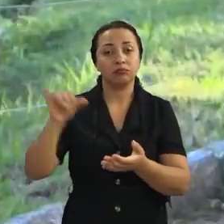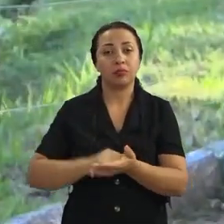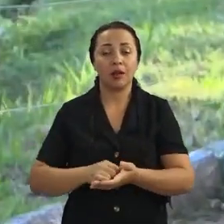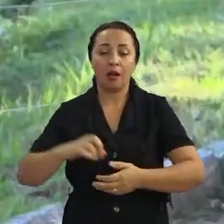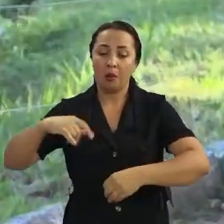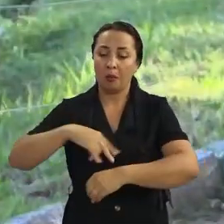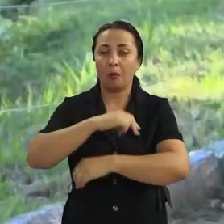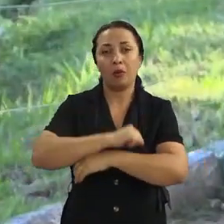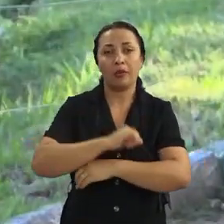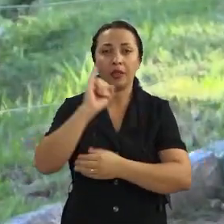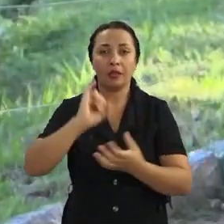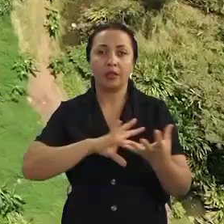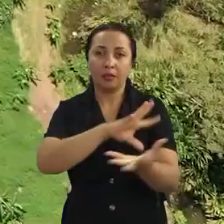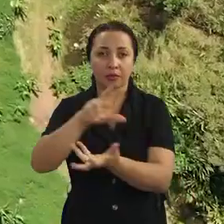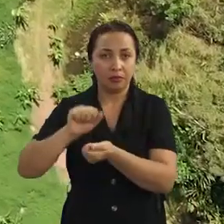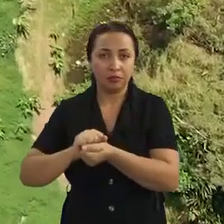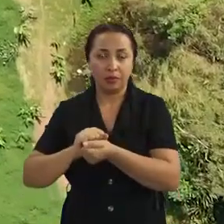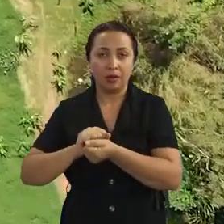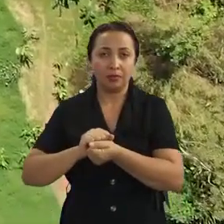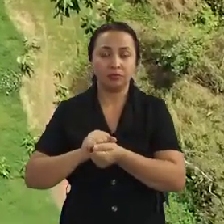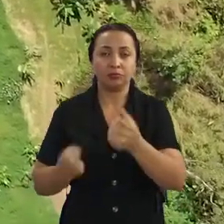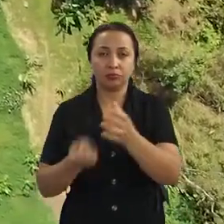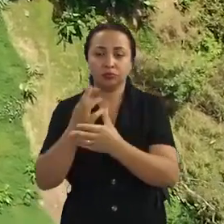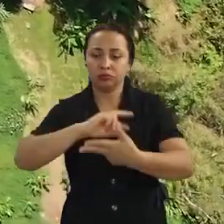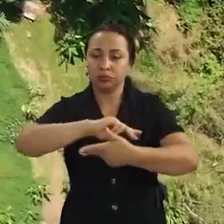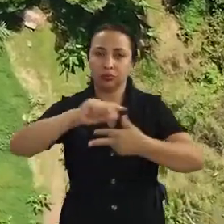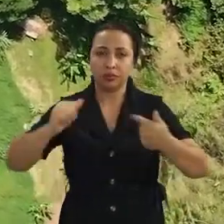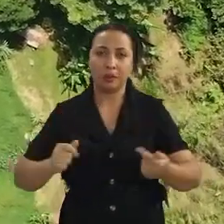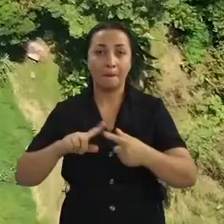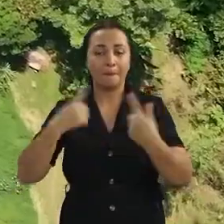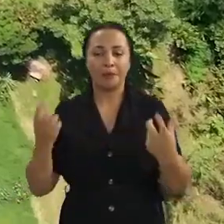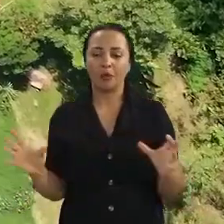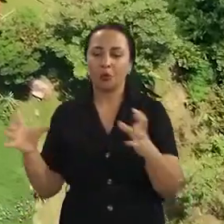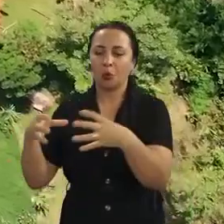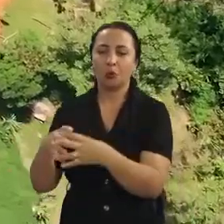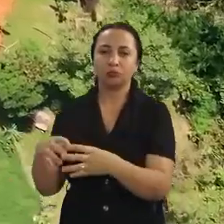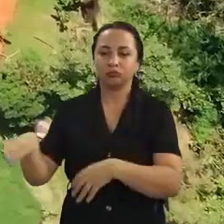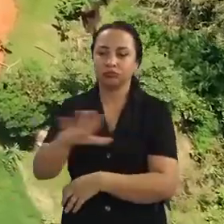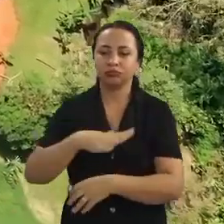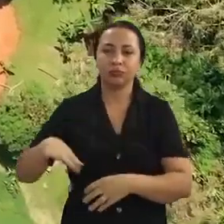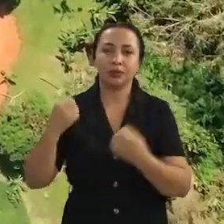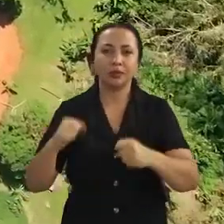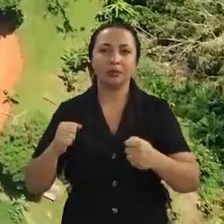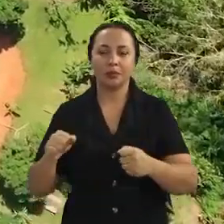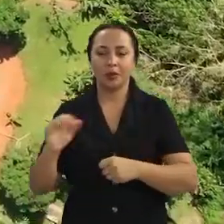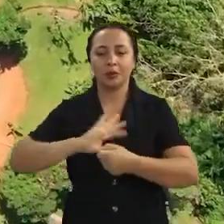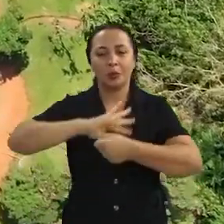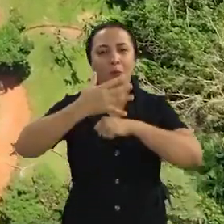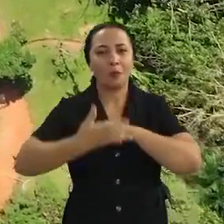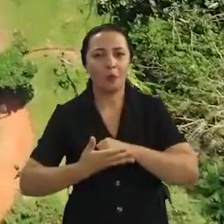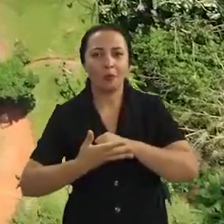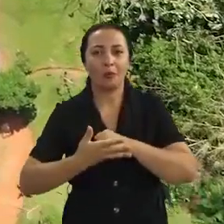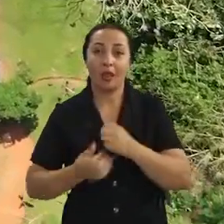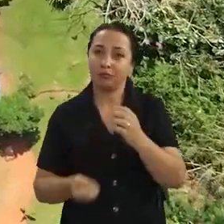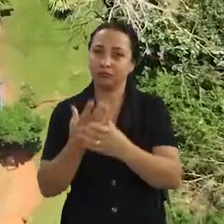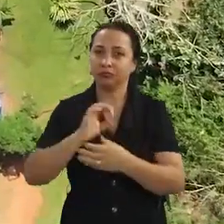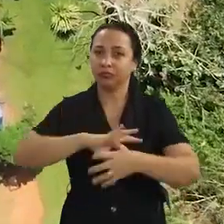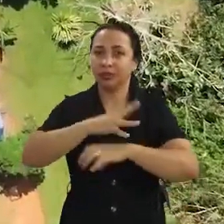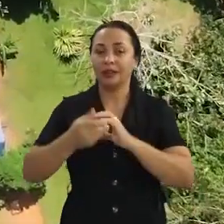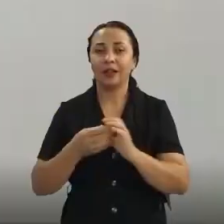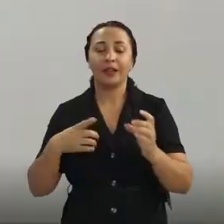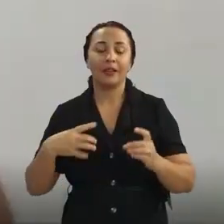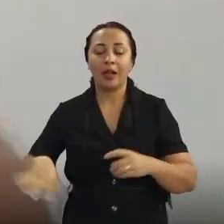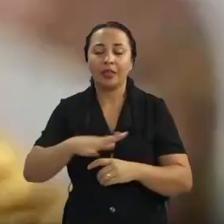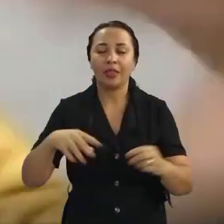internacional de conservação da biodiversidade mas dentro do conjunto de áreas que podem proteger biodiversidade Estão Os territórios